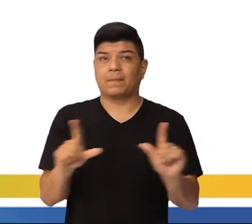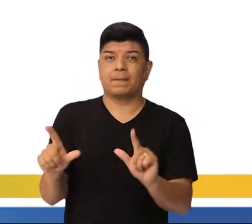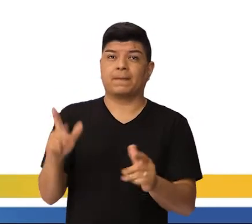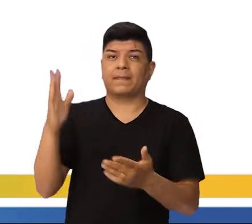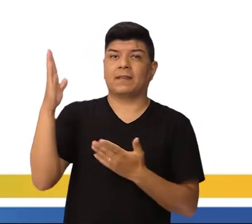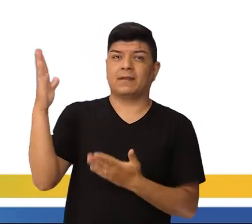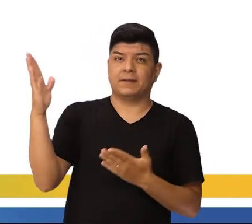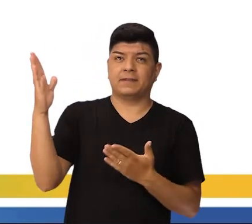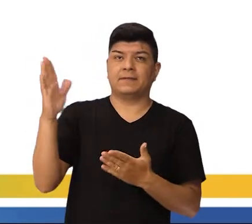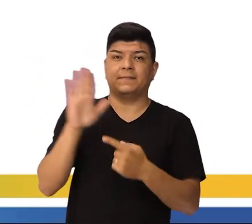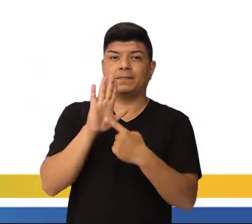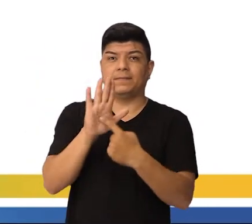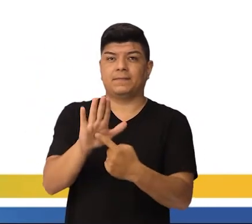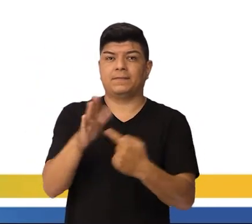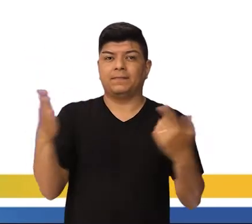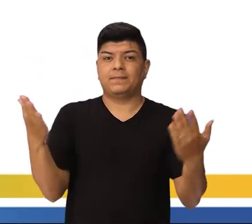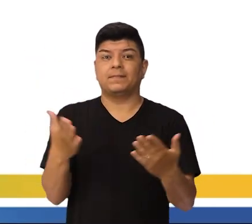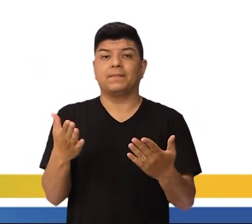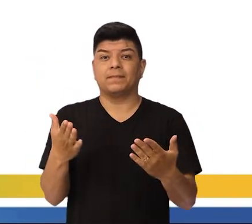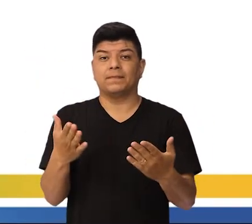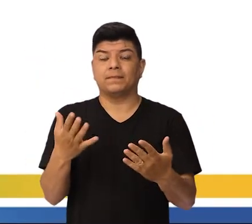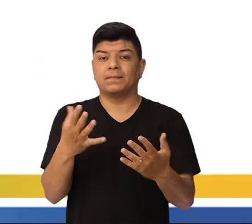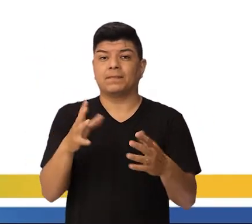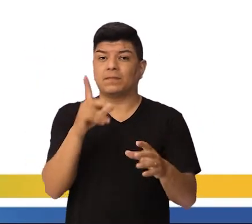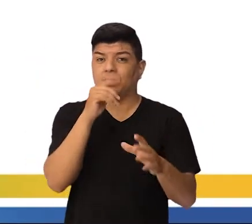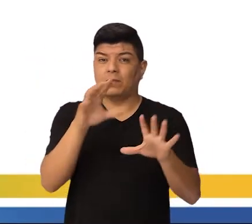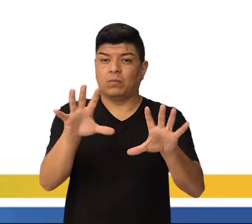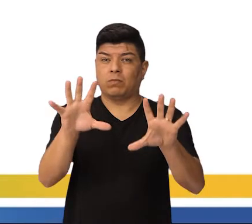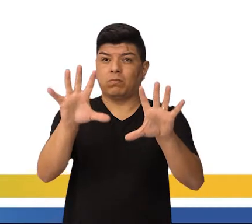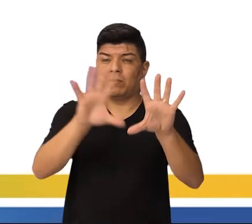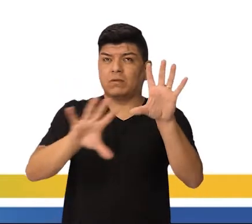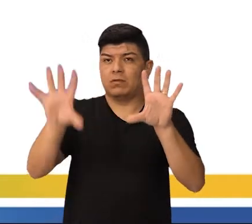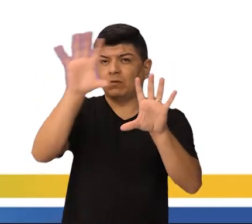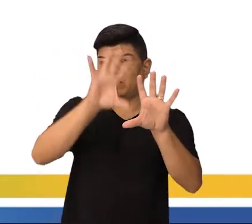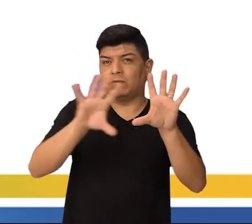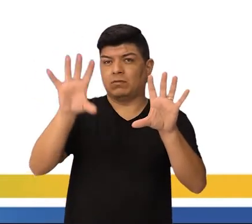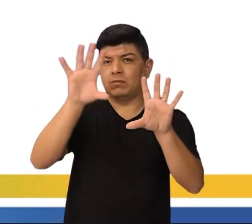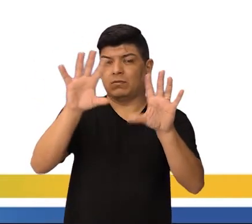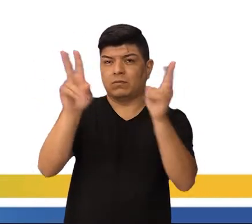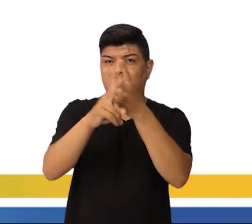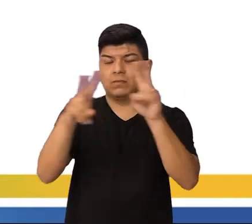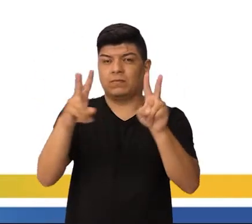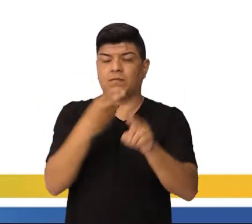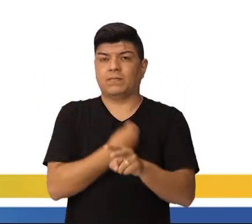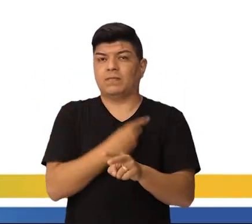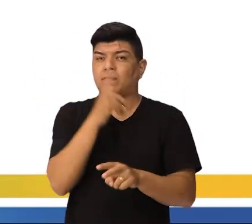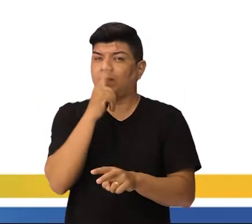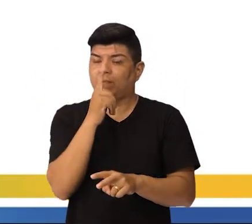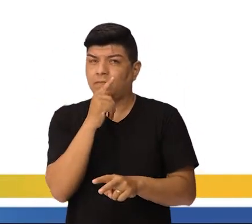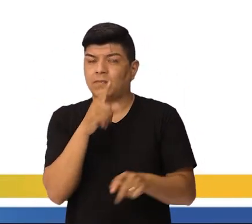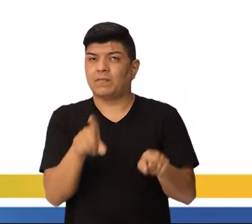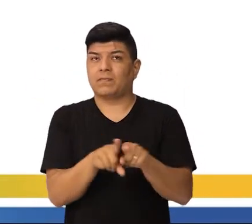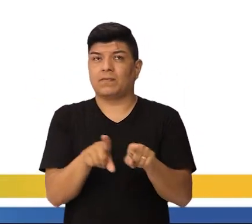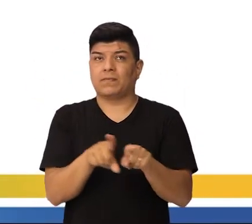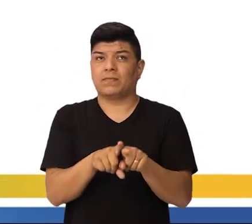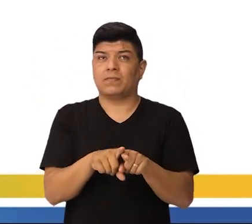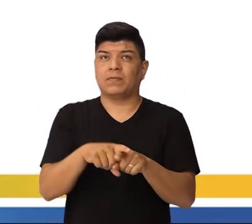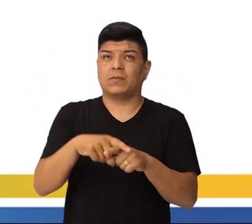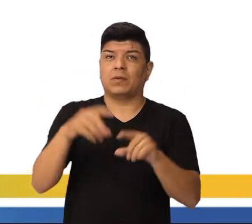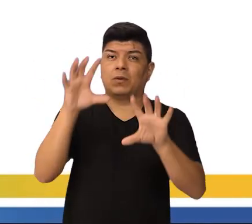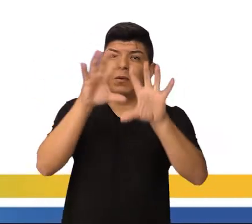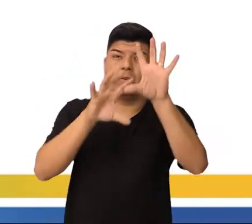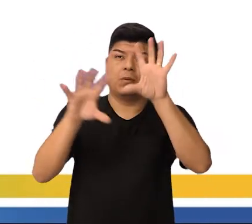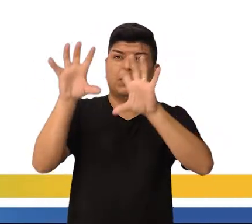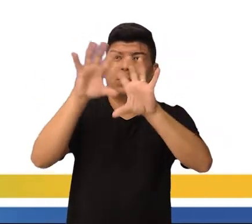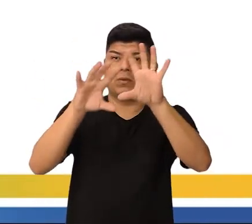vamos mostrar quanta umidade do ar e a quantidade de água presente no ar atmosférico em forma de vapor.